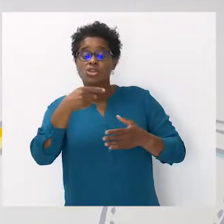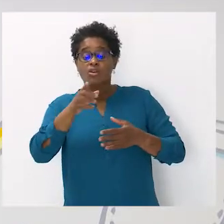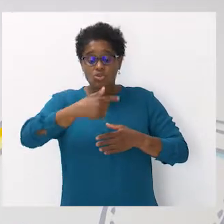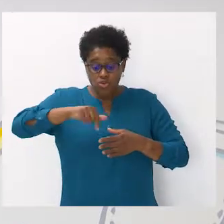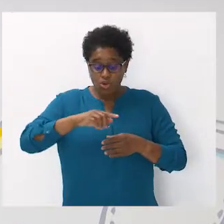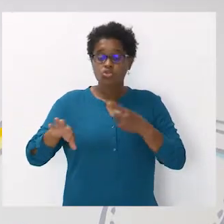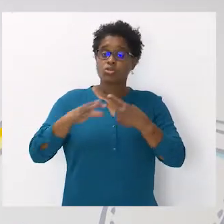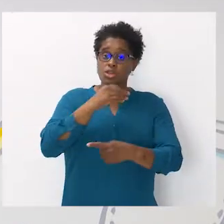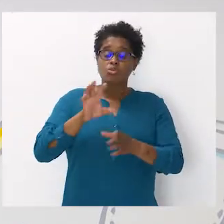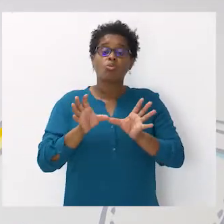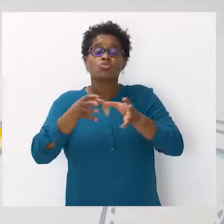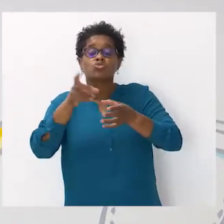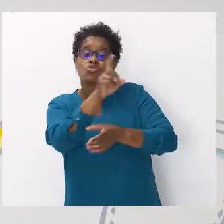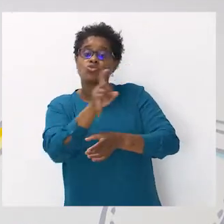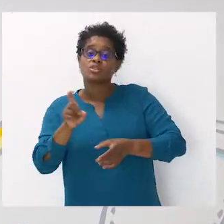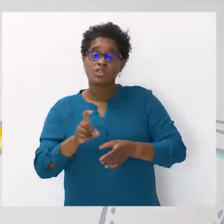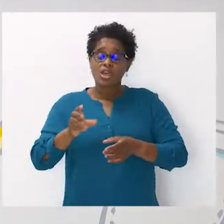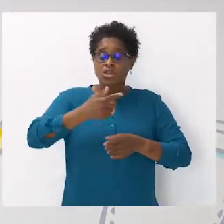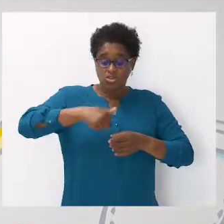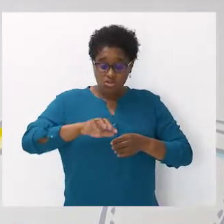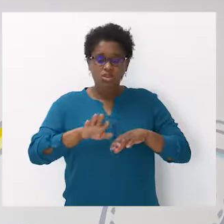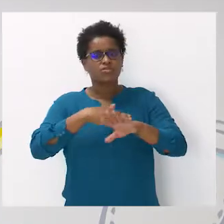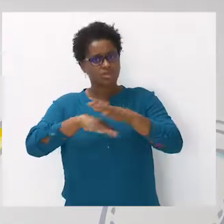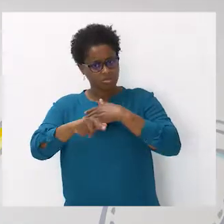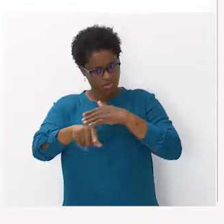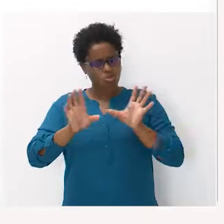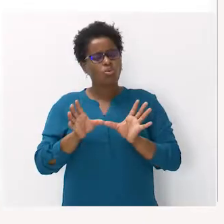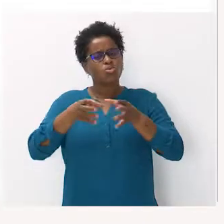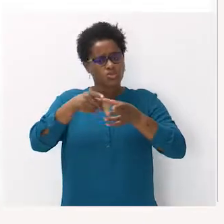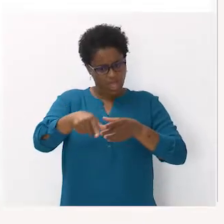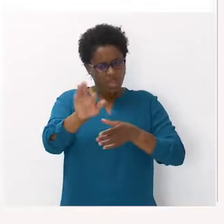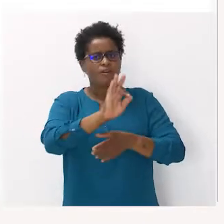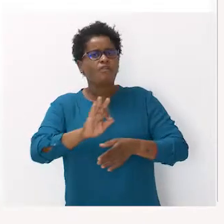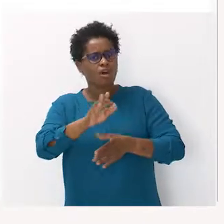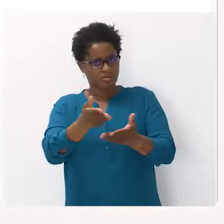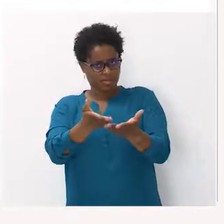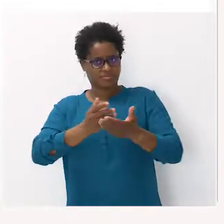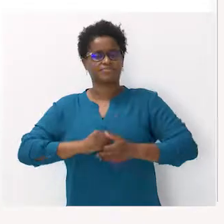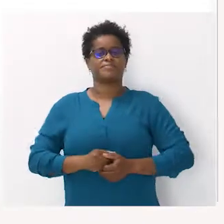iremos obter o conjunto Z. E nós representamos esse conjunto dessa forma.